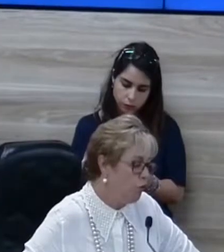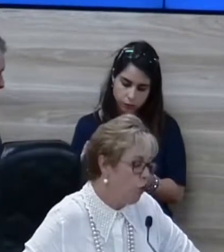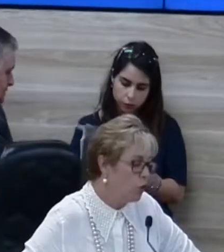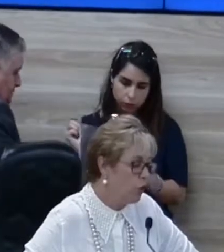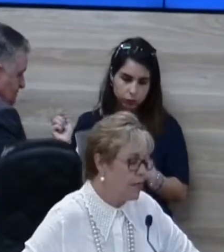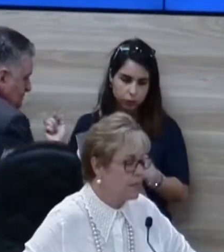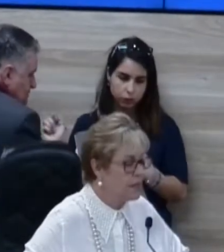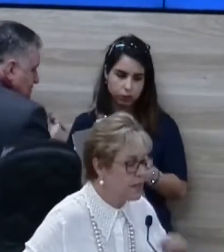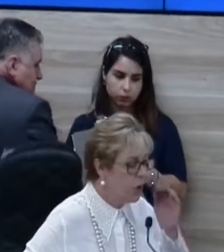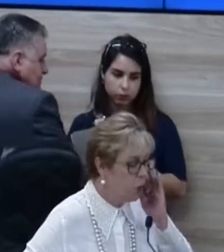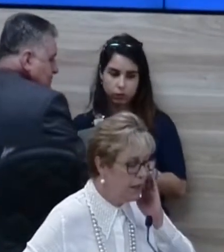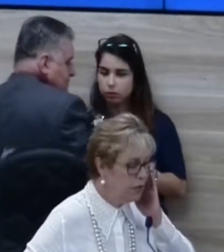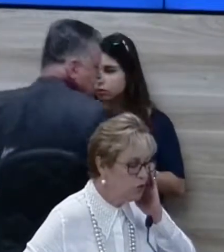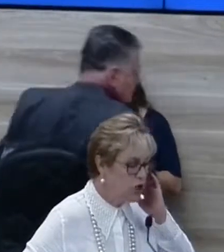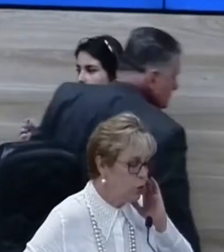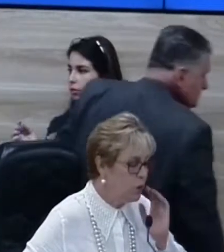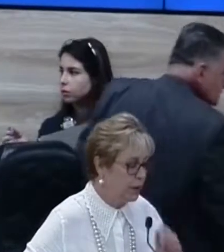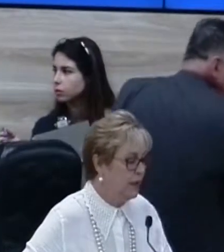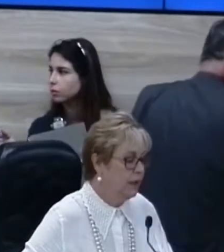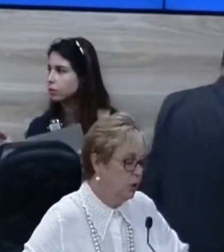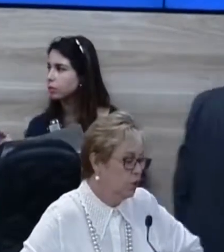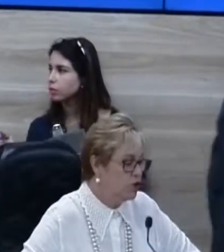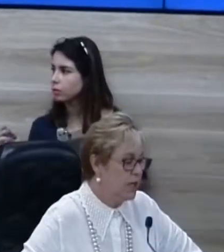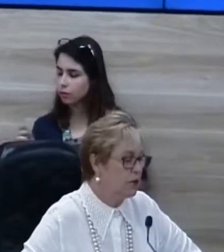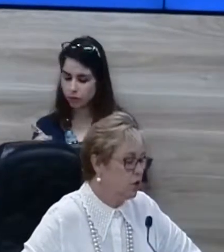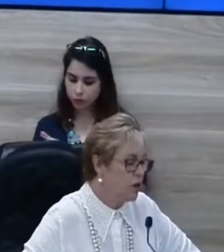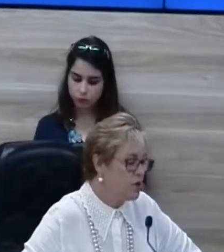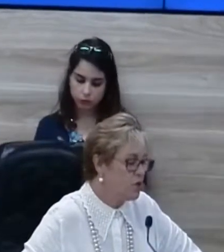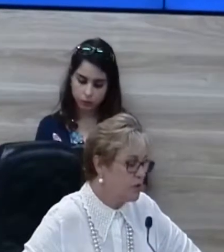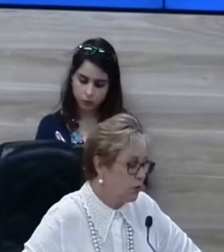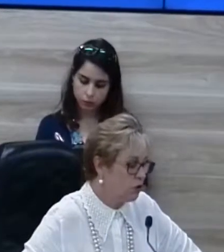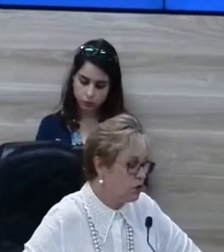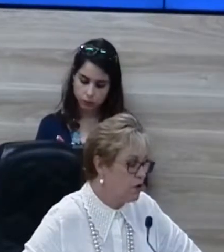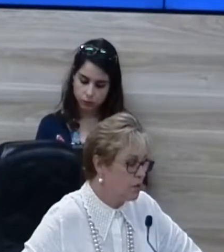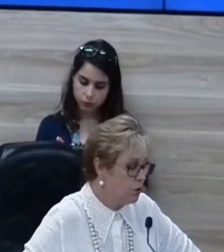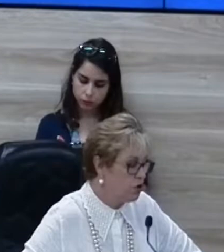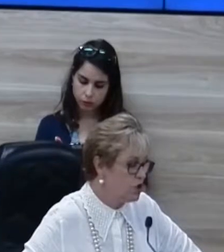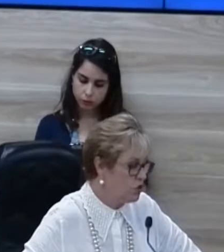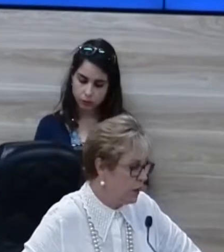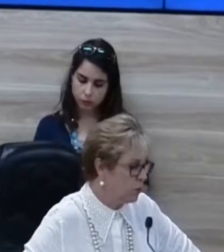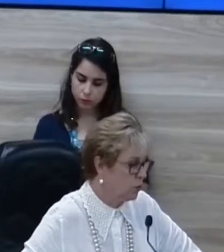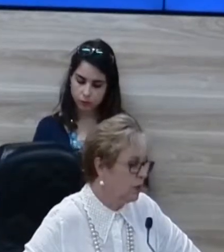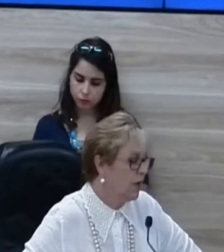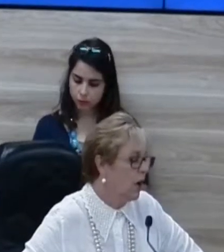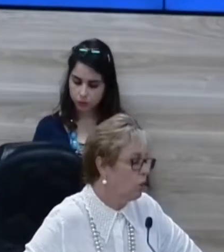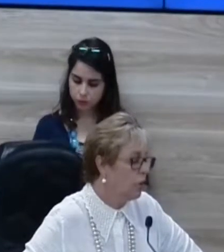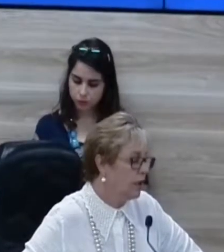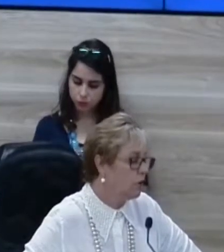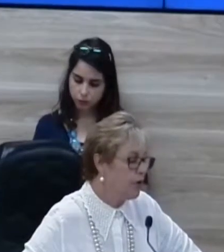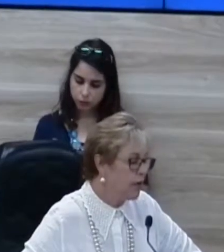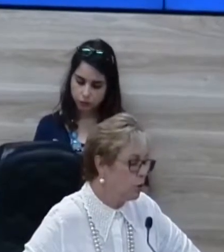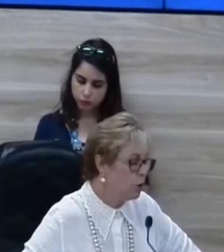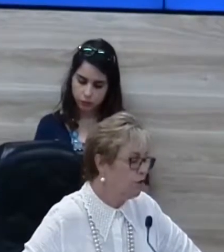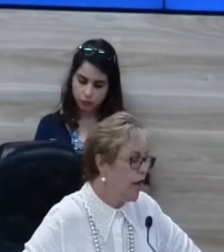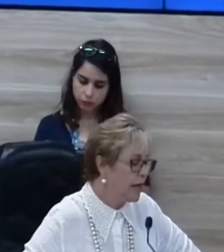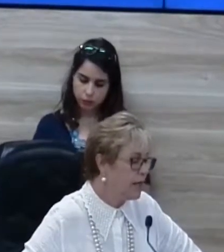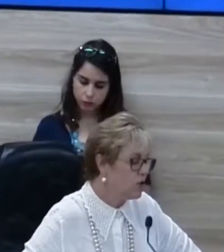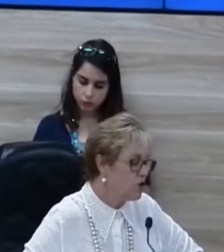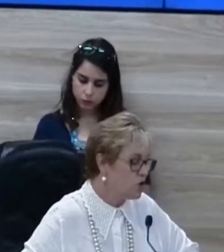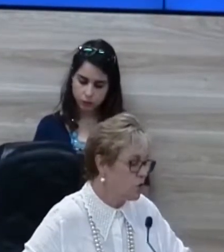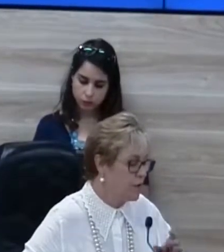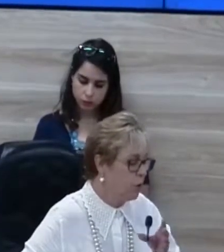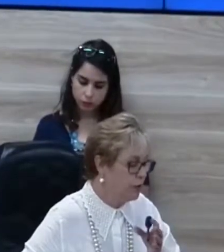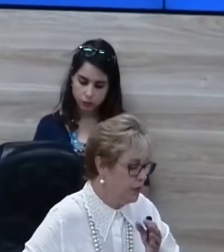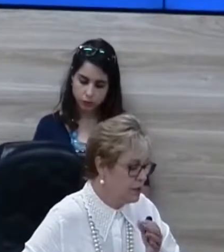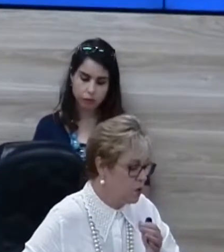pegou fogo no residencial Olindo de Luca, no dia 2/5/2018. Autoria do vereador Wagner